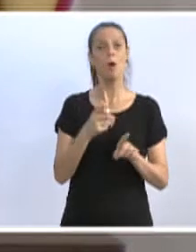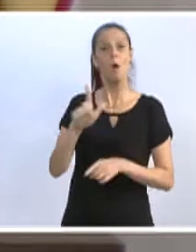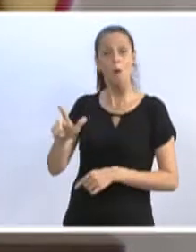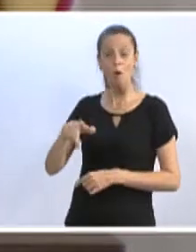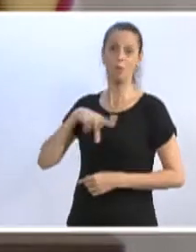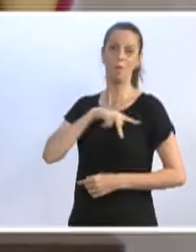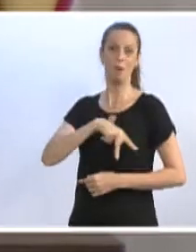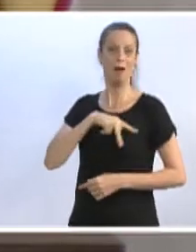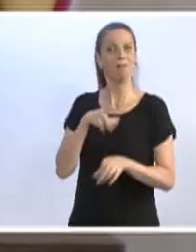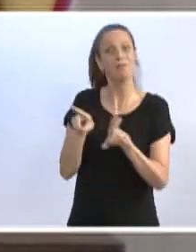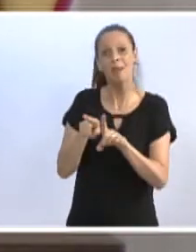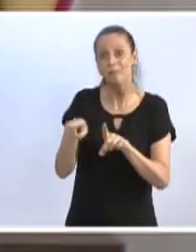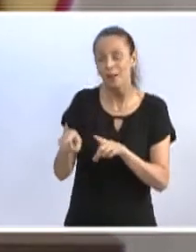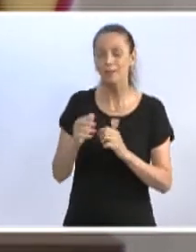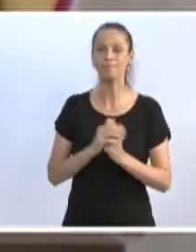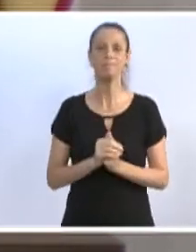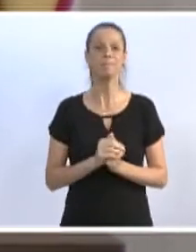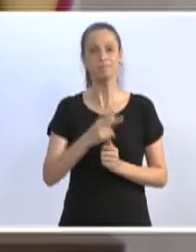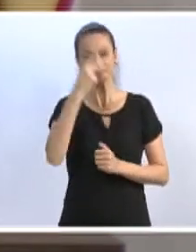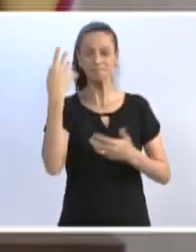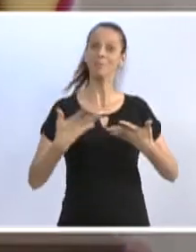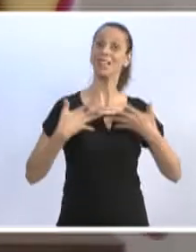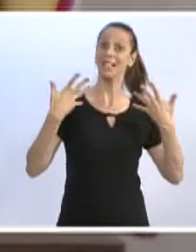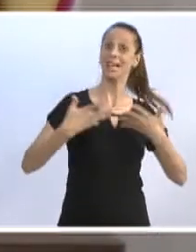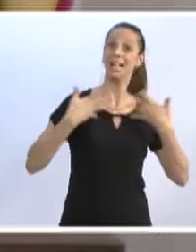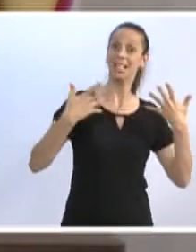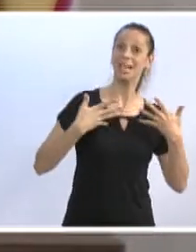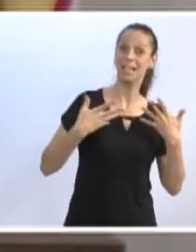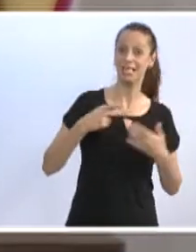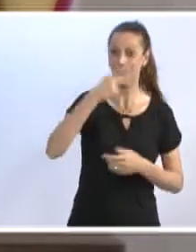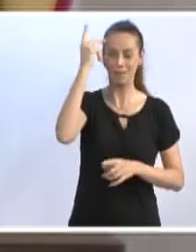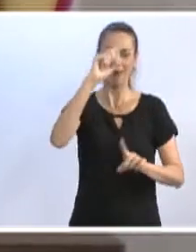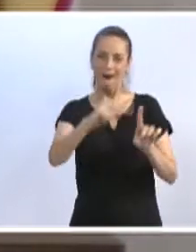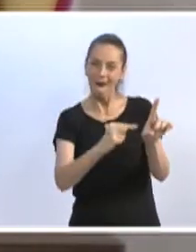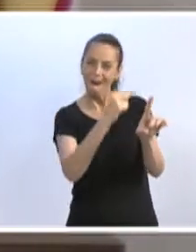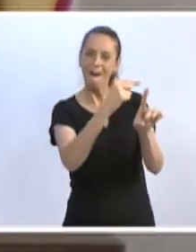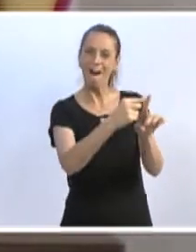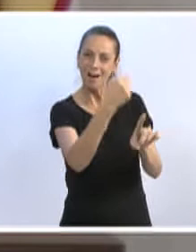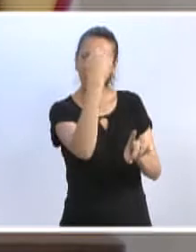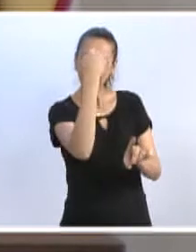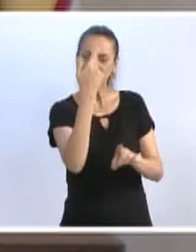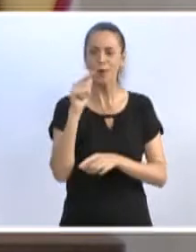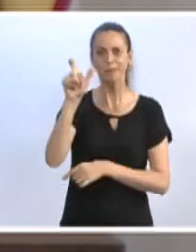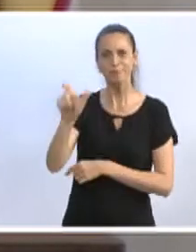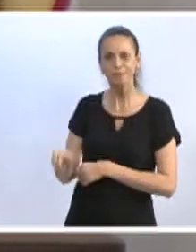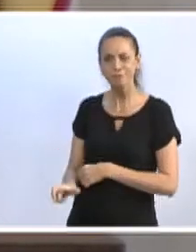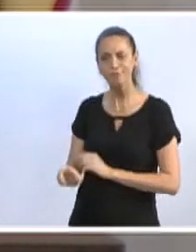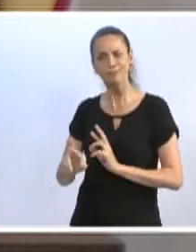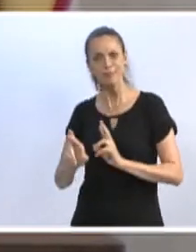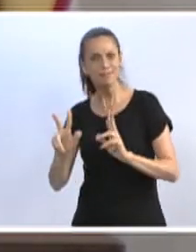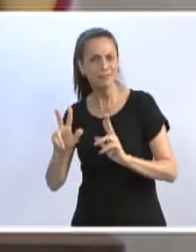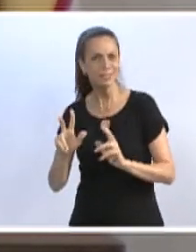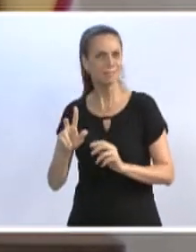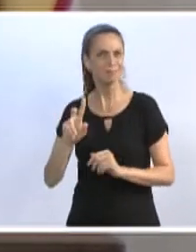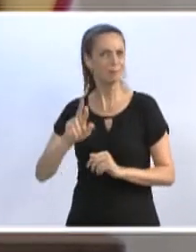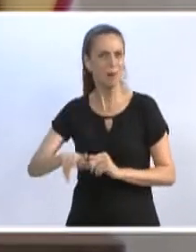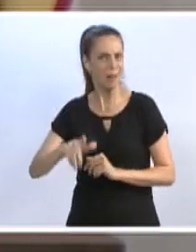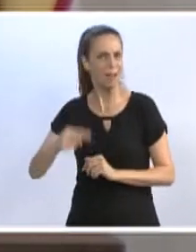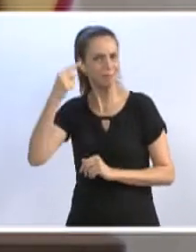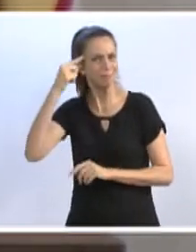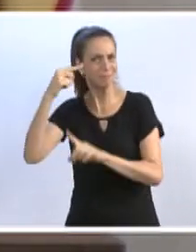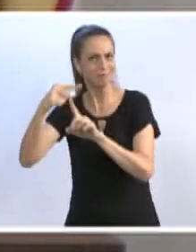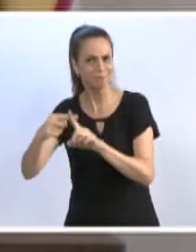também chamado Paulo, pessoas alegres, pessoas positivas, outros nem tanto,